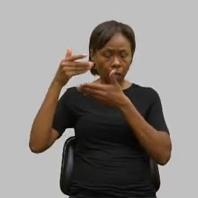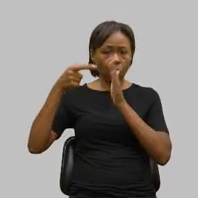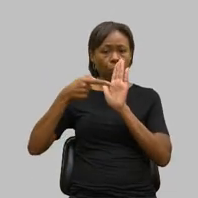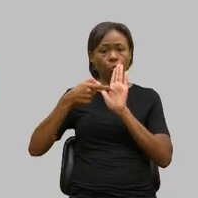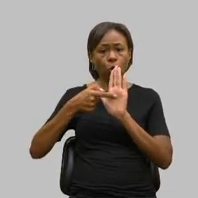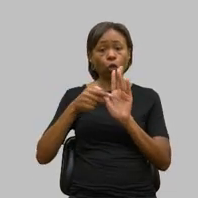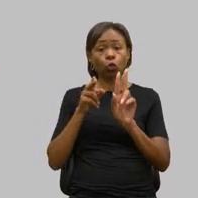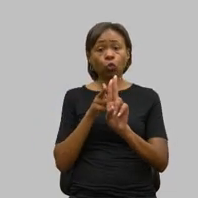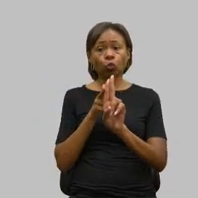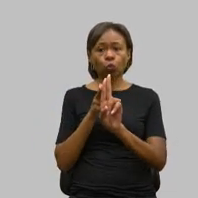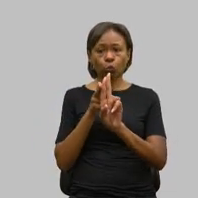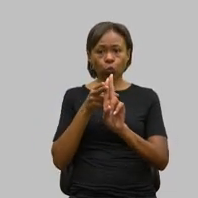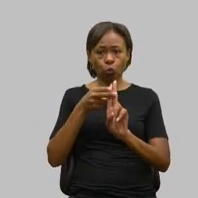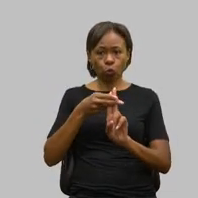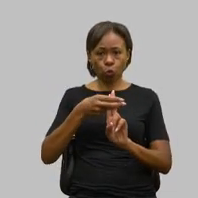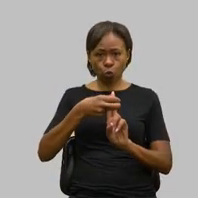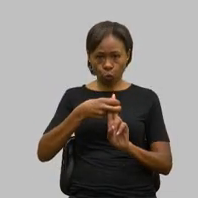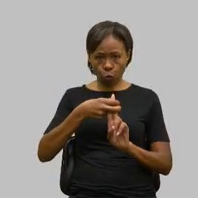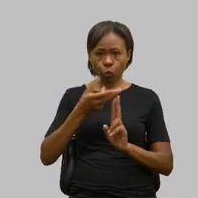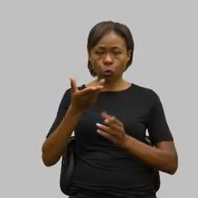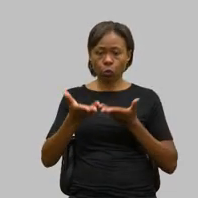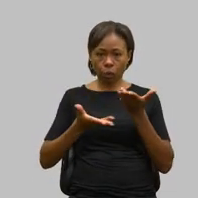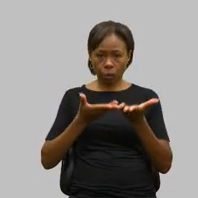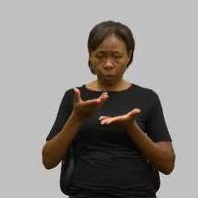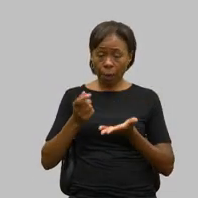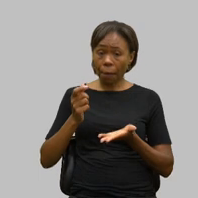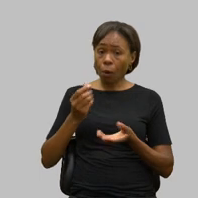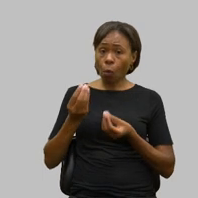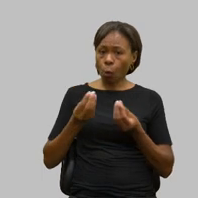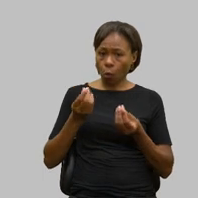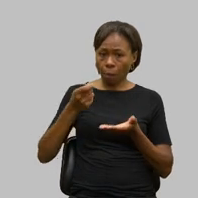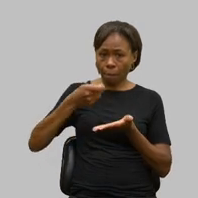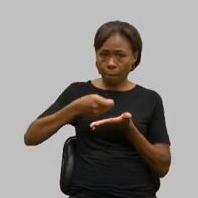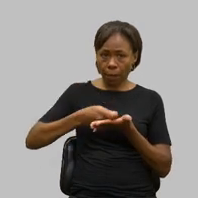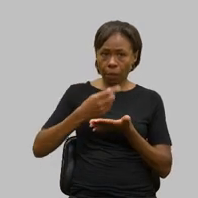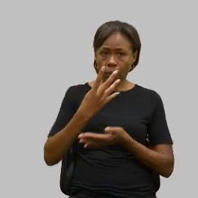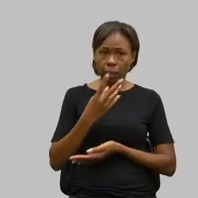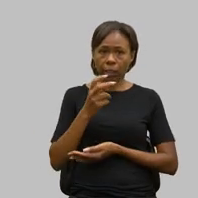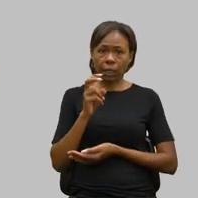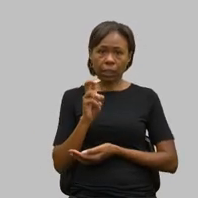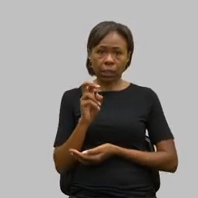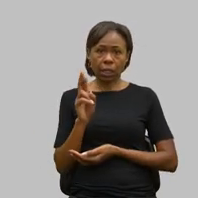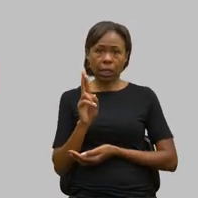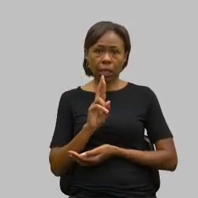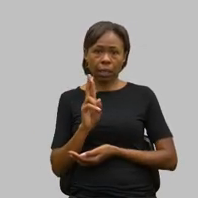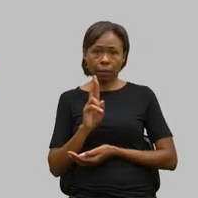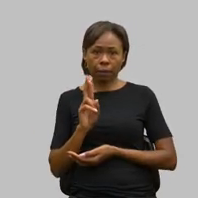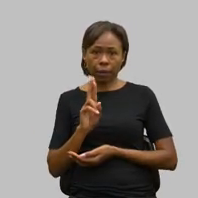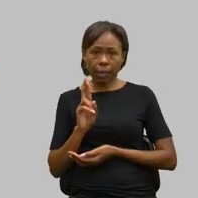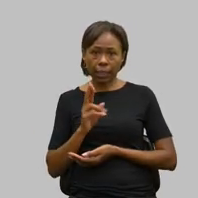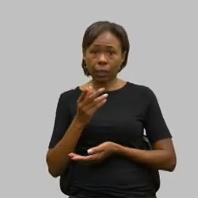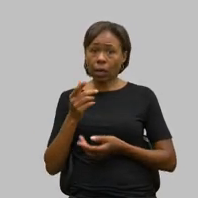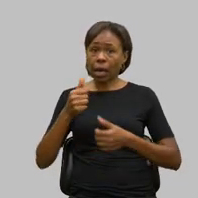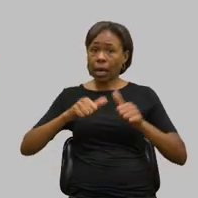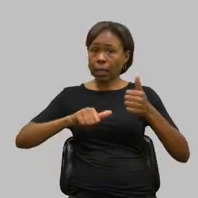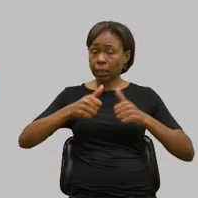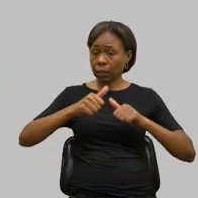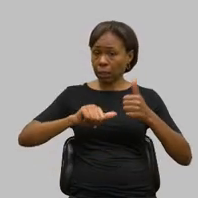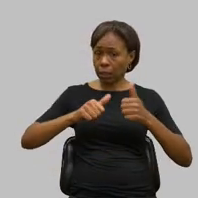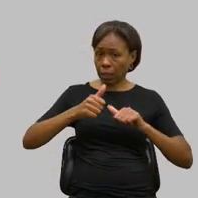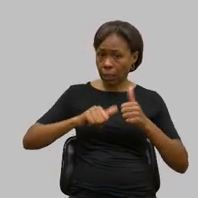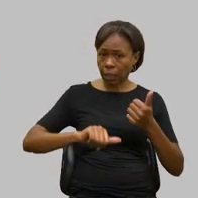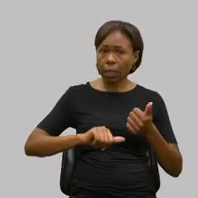SUS paga R$ 45,00 de um anato patológico sem a imunohistoquímica, administração de